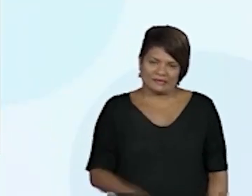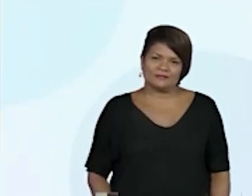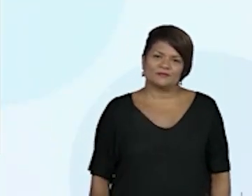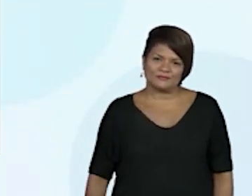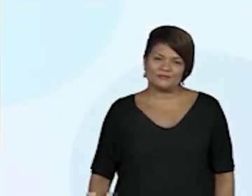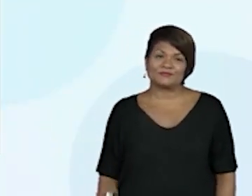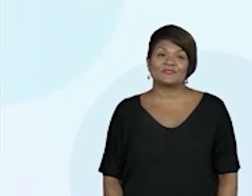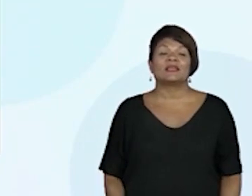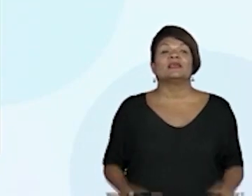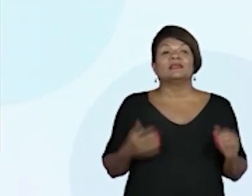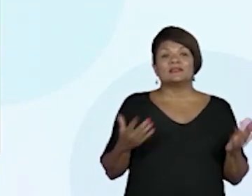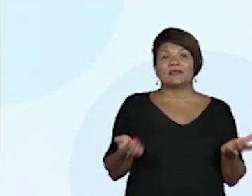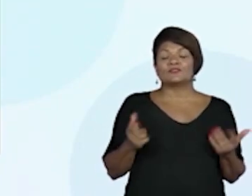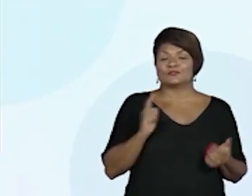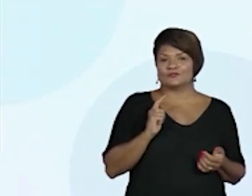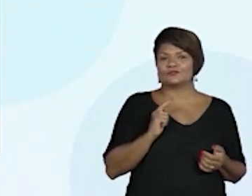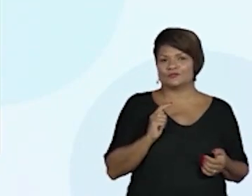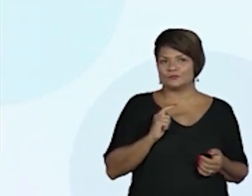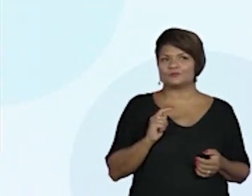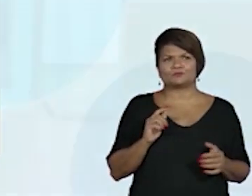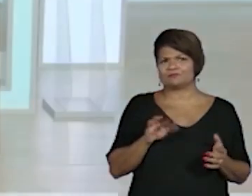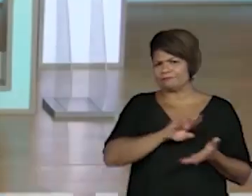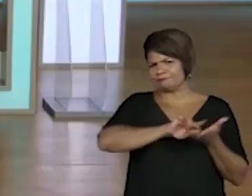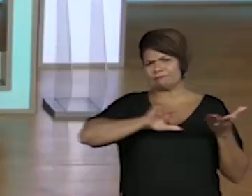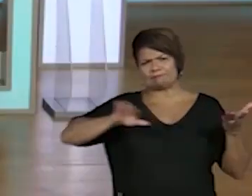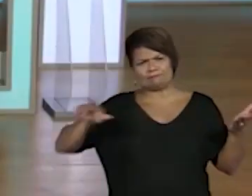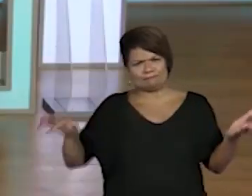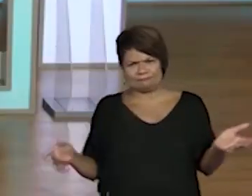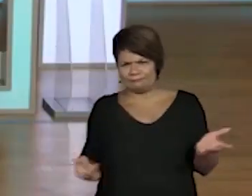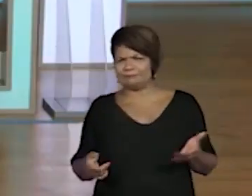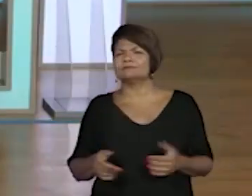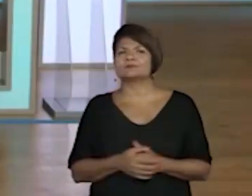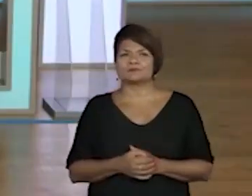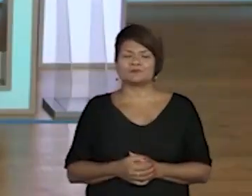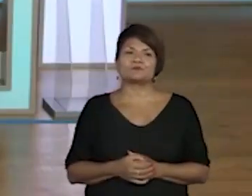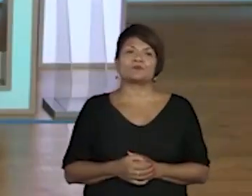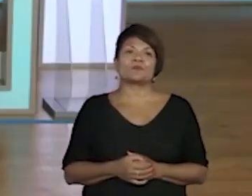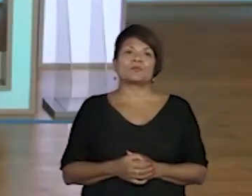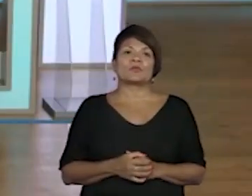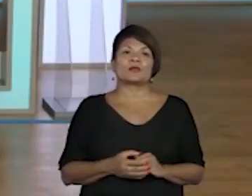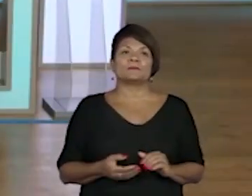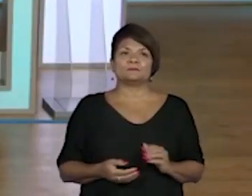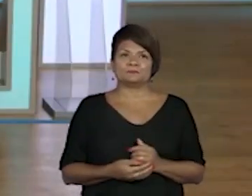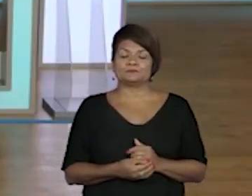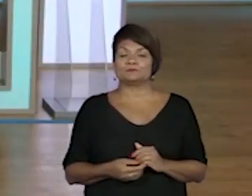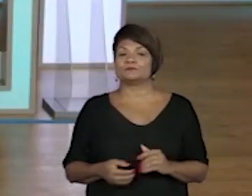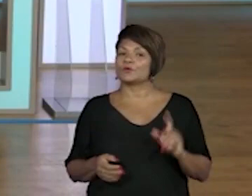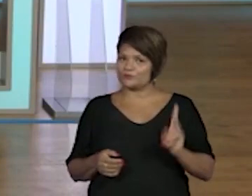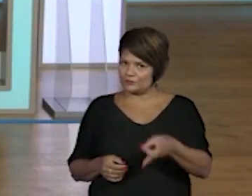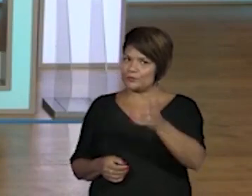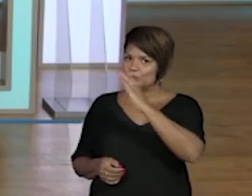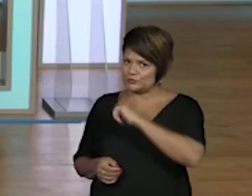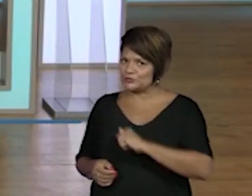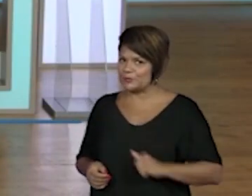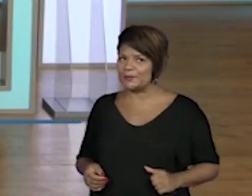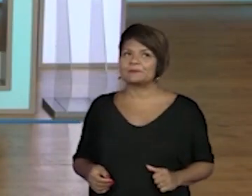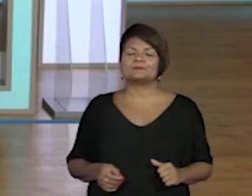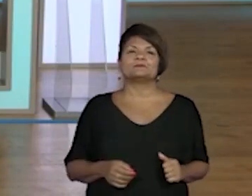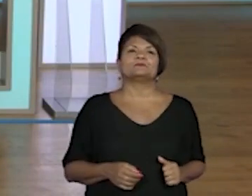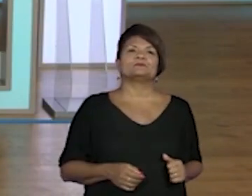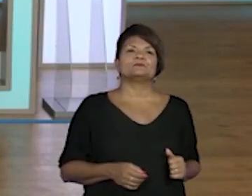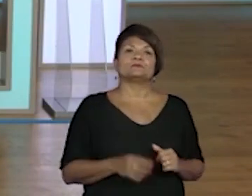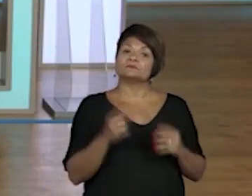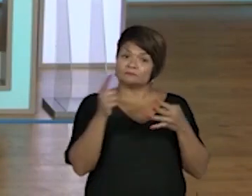Aí colocaram do 7 ali também, também, né? Várias possibilidades. Então... Vamos continuar. Quantas a gente deixou aqui